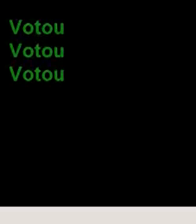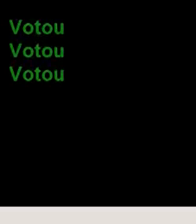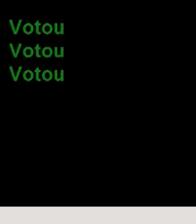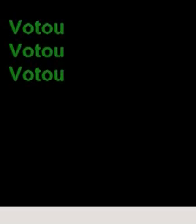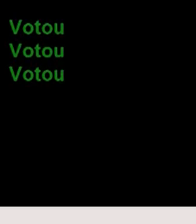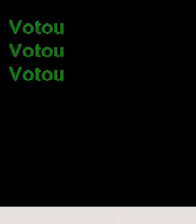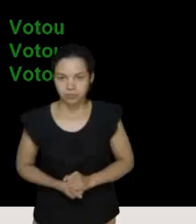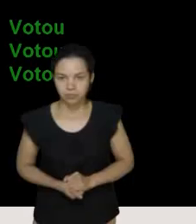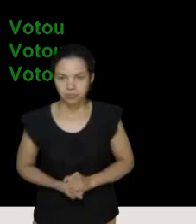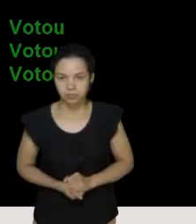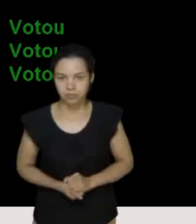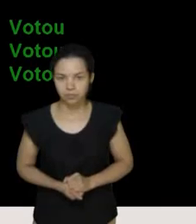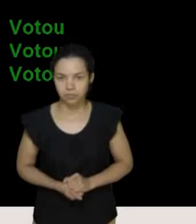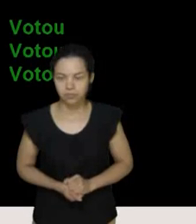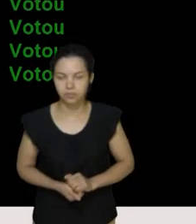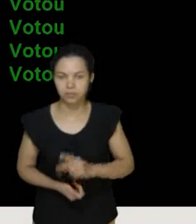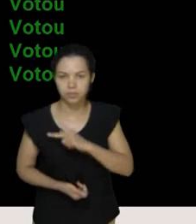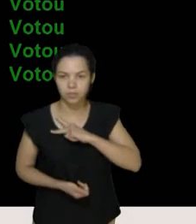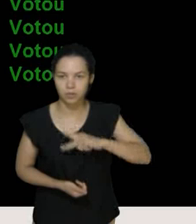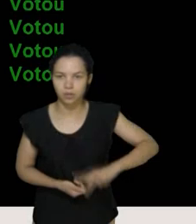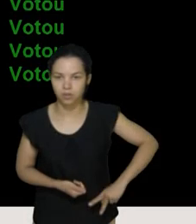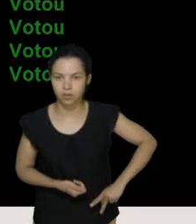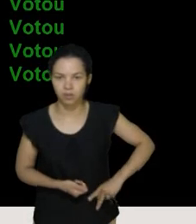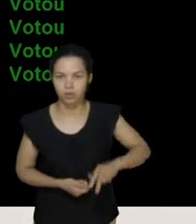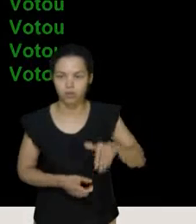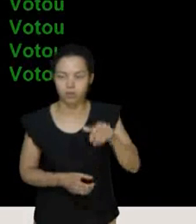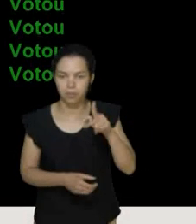Senhor presidente, PSDB vota 2.